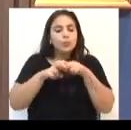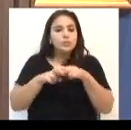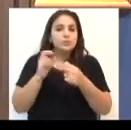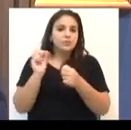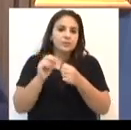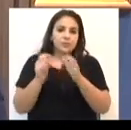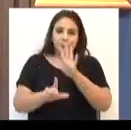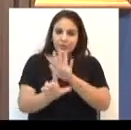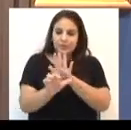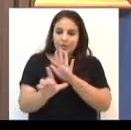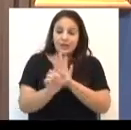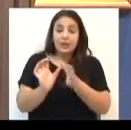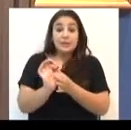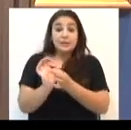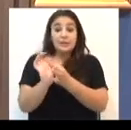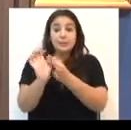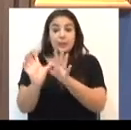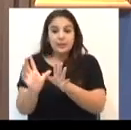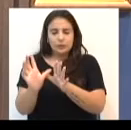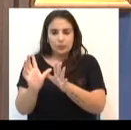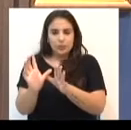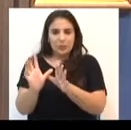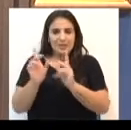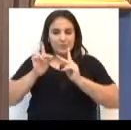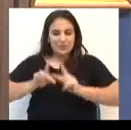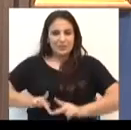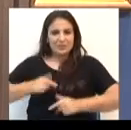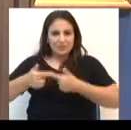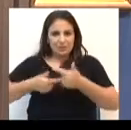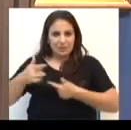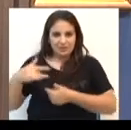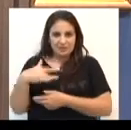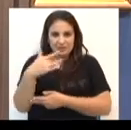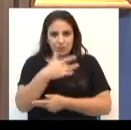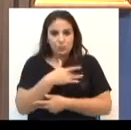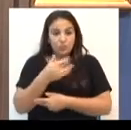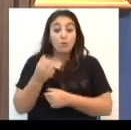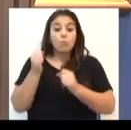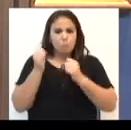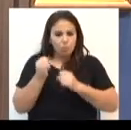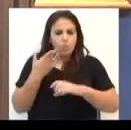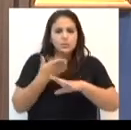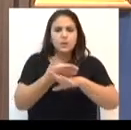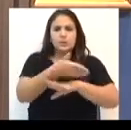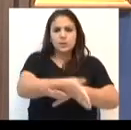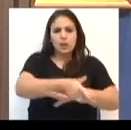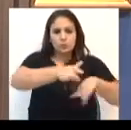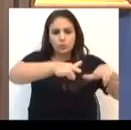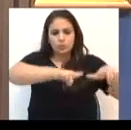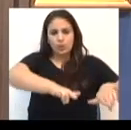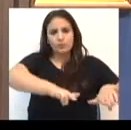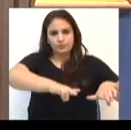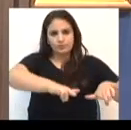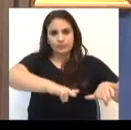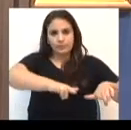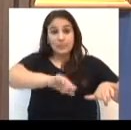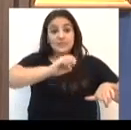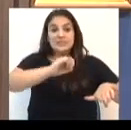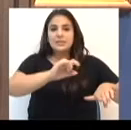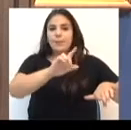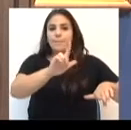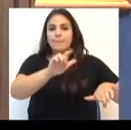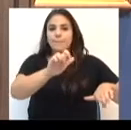lei? Dando uma autorização aos agentes de endemias, né, de poder ingressar nesses terrenos que